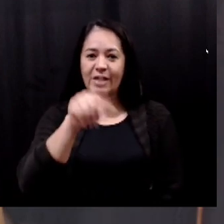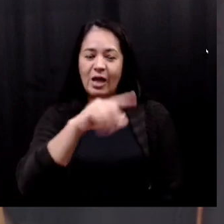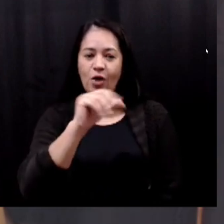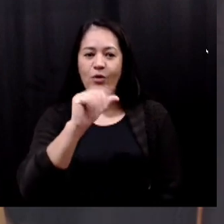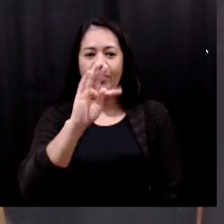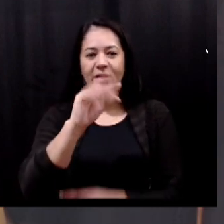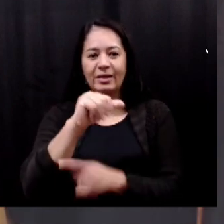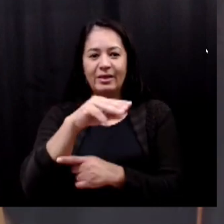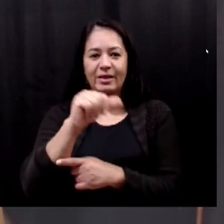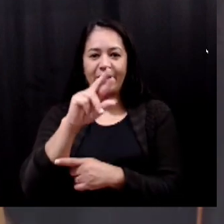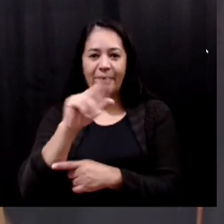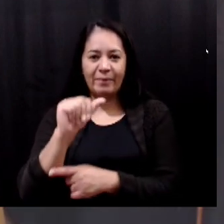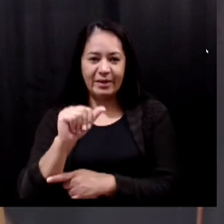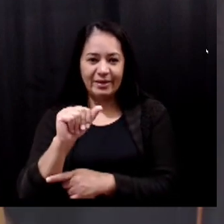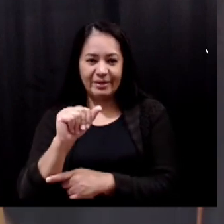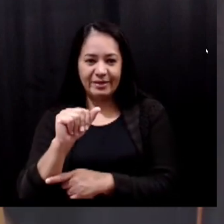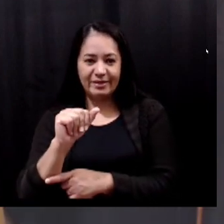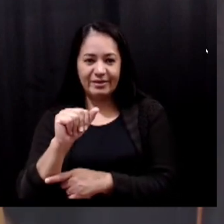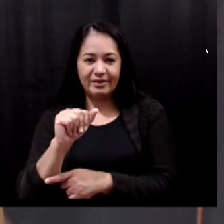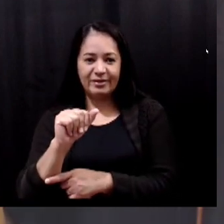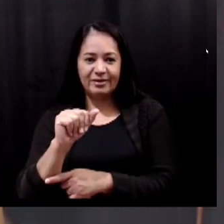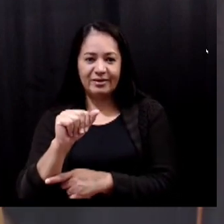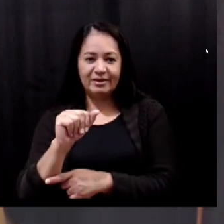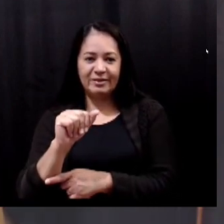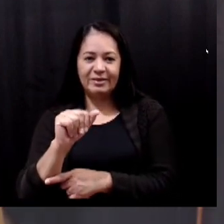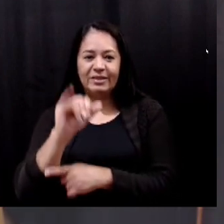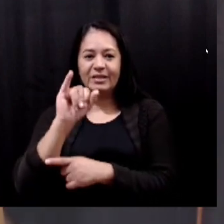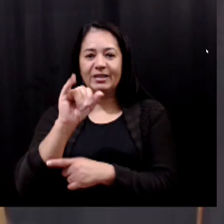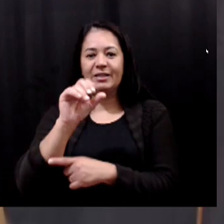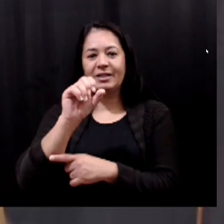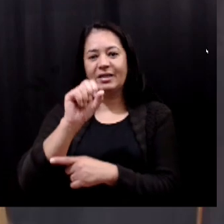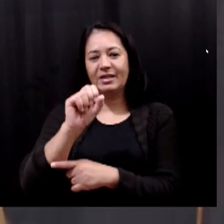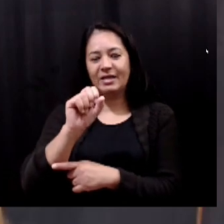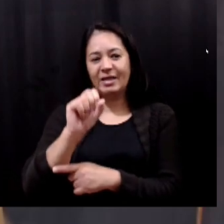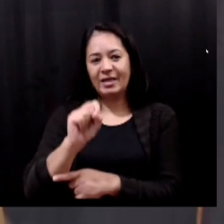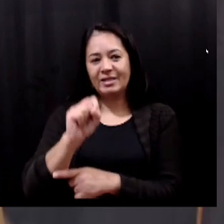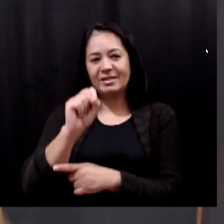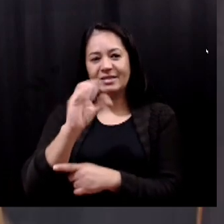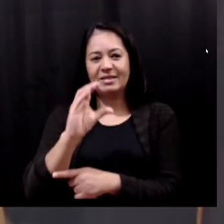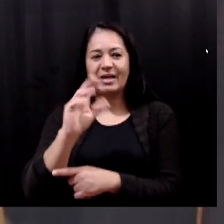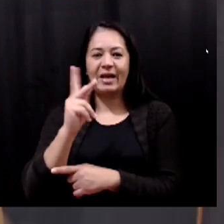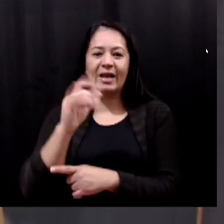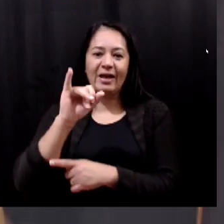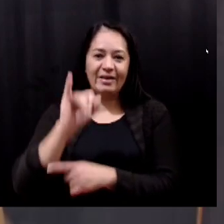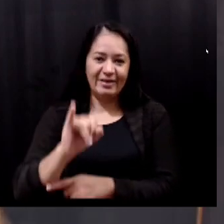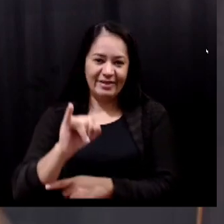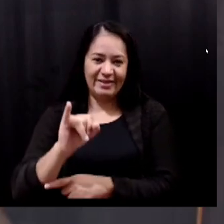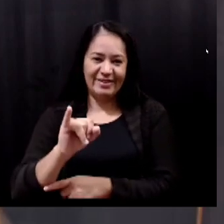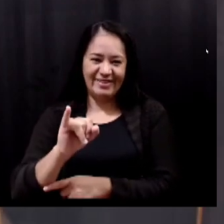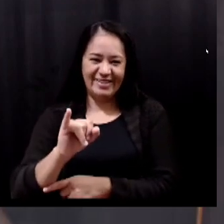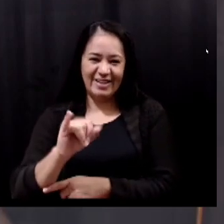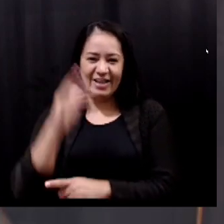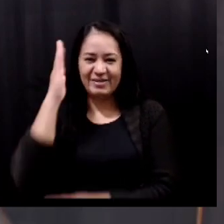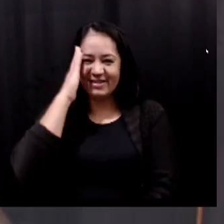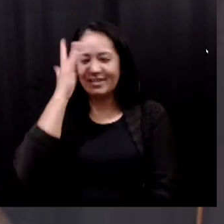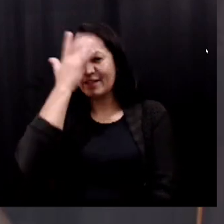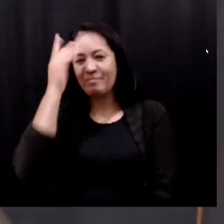@tamara.schioser. Schioser é SCHI, tá? Para as pessoas saberem como escreve também,